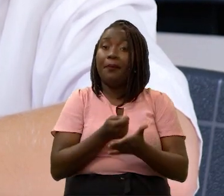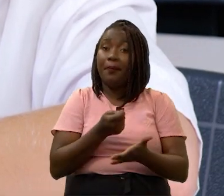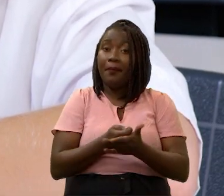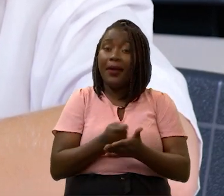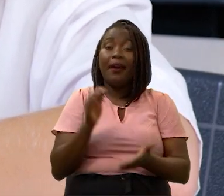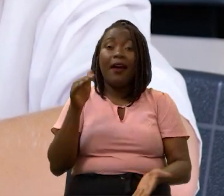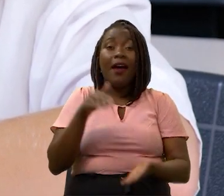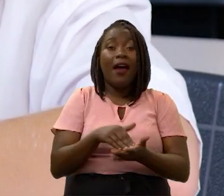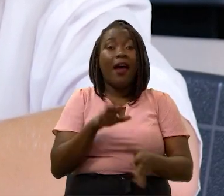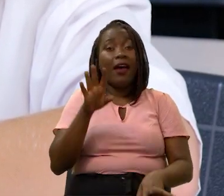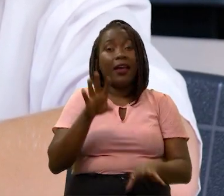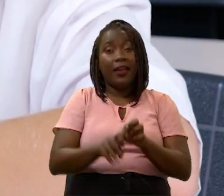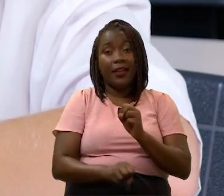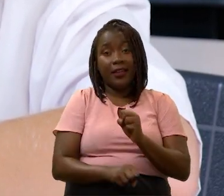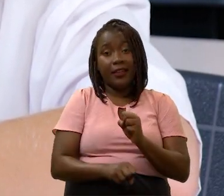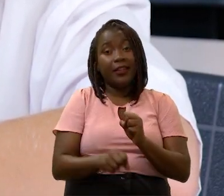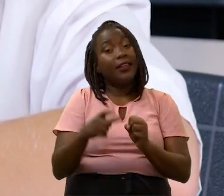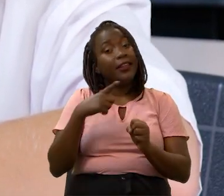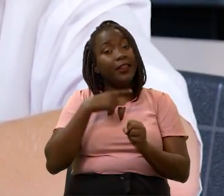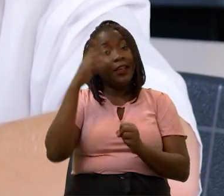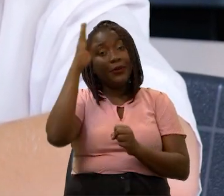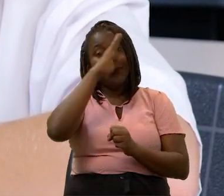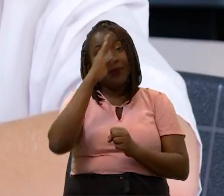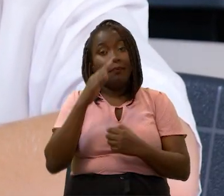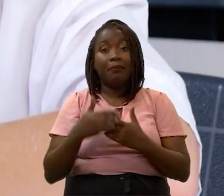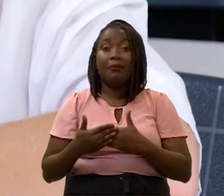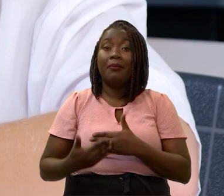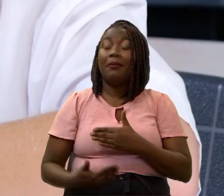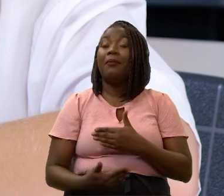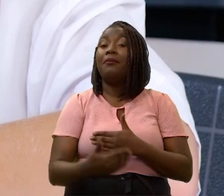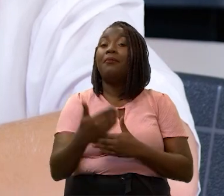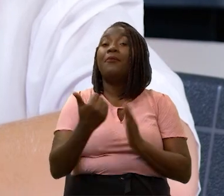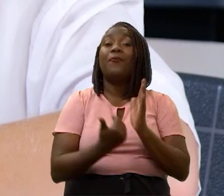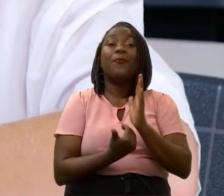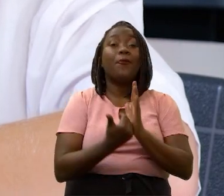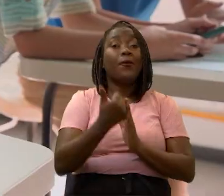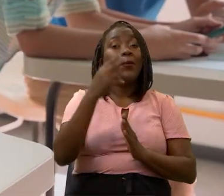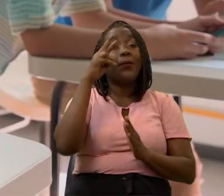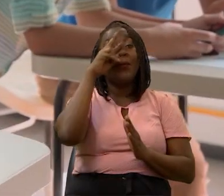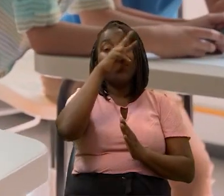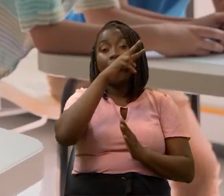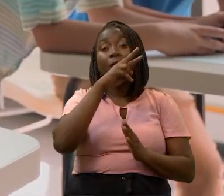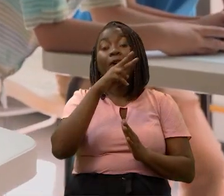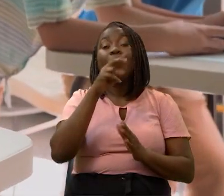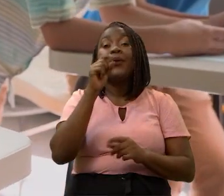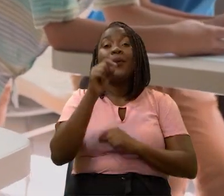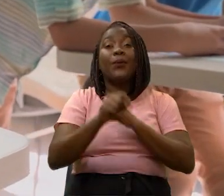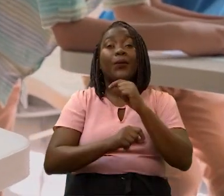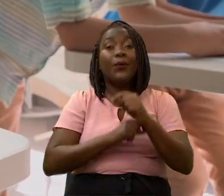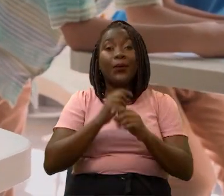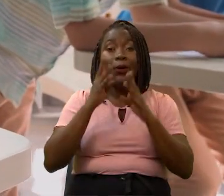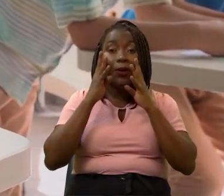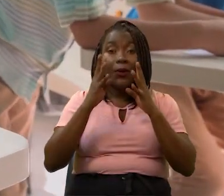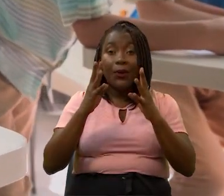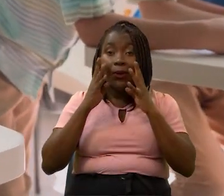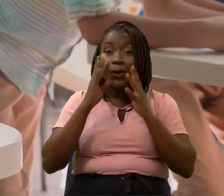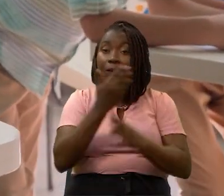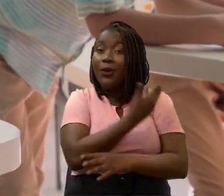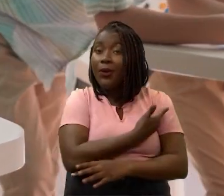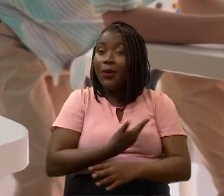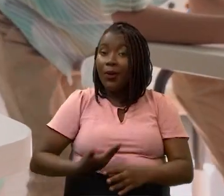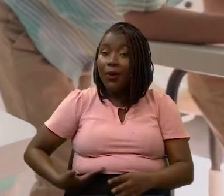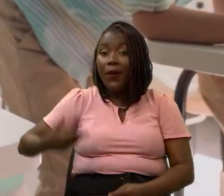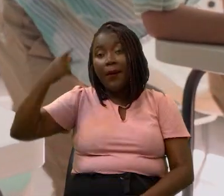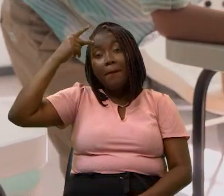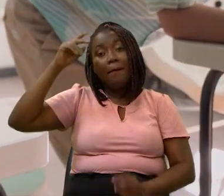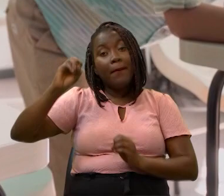escolarização obrigatória até o seu final. Então, a gente tem no Brasil, desde então, um aumento muito significativo da cobertura do serviço público